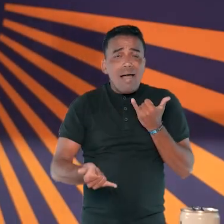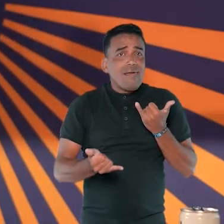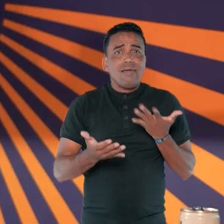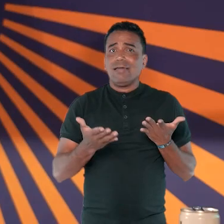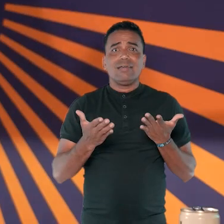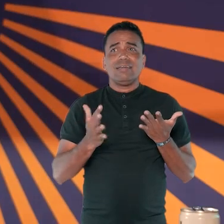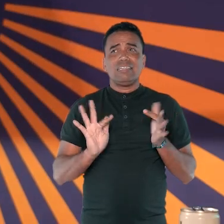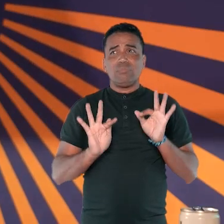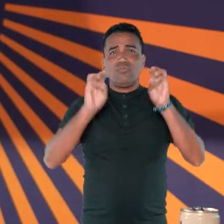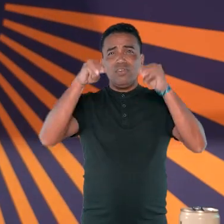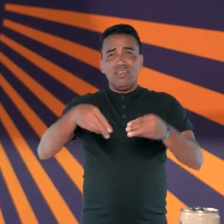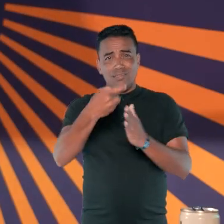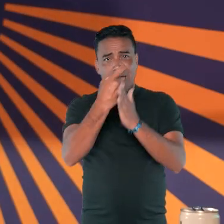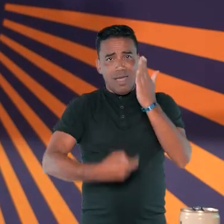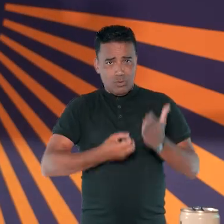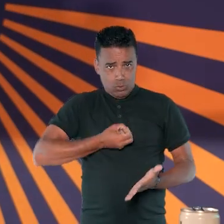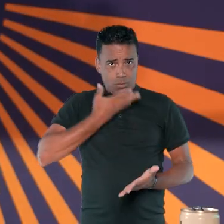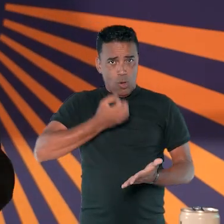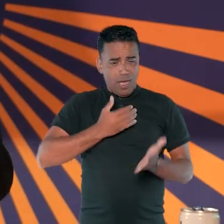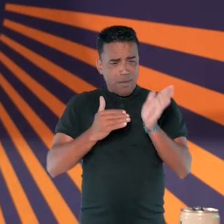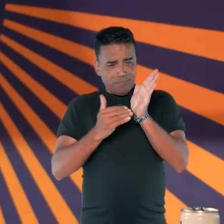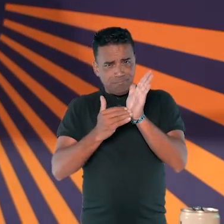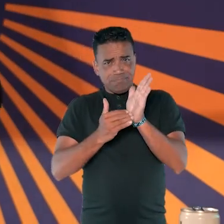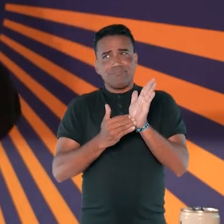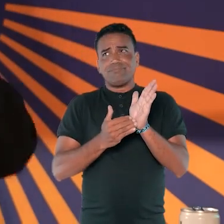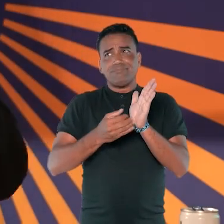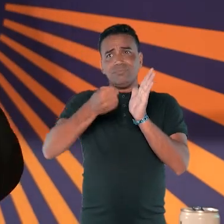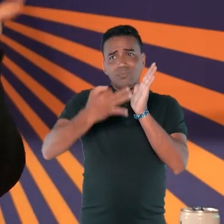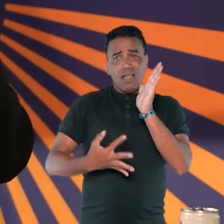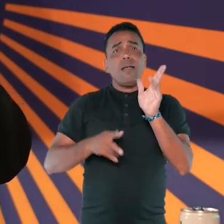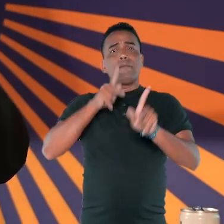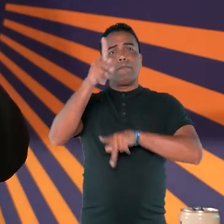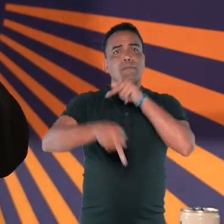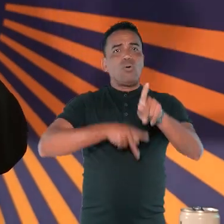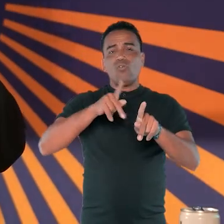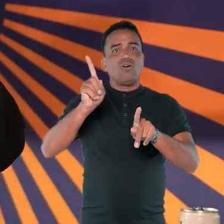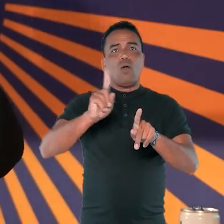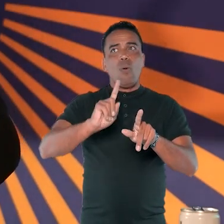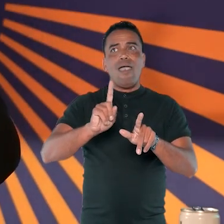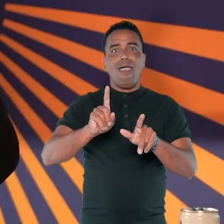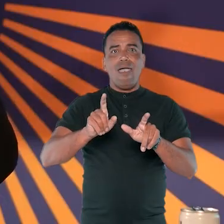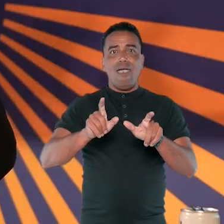para o final do poema, ele fala, o povo não é o cão e o patrão, o